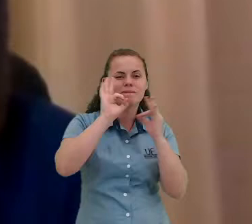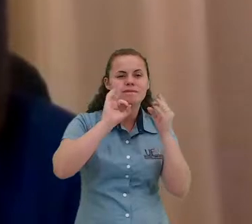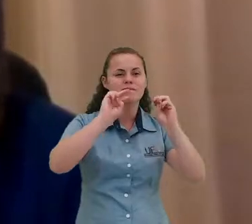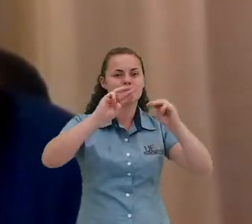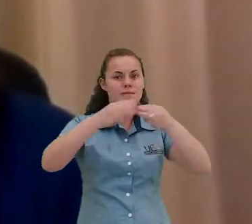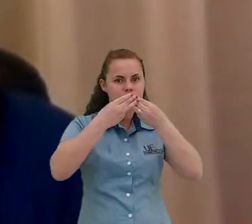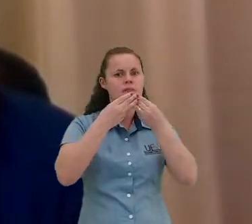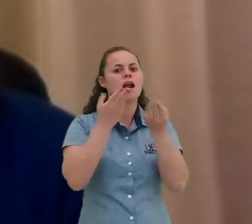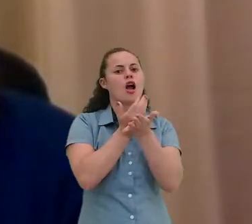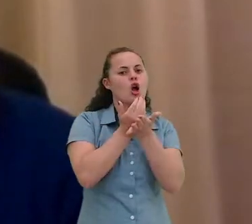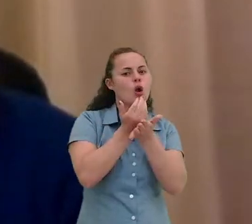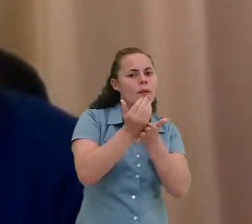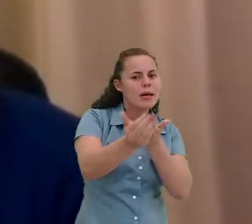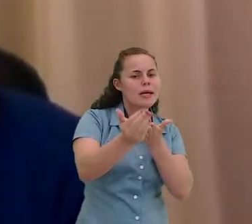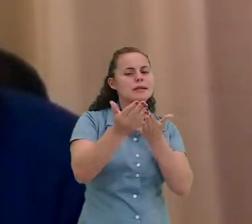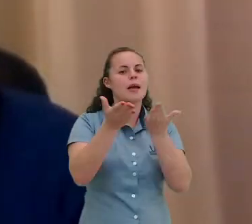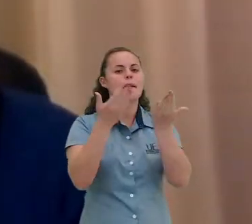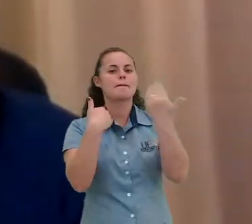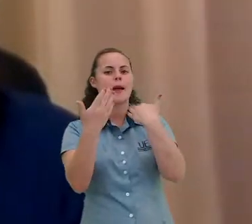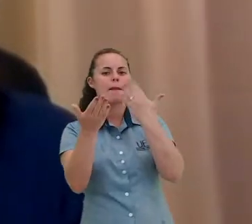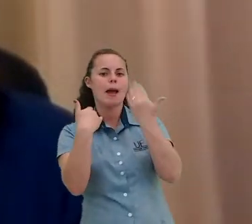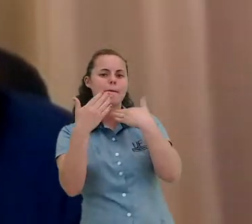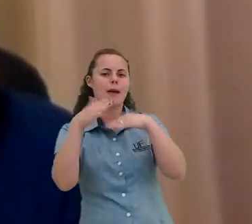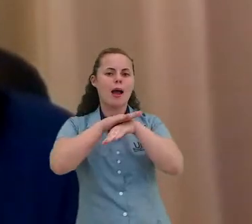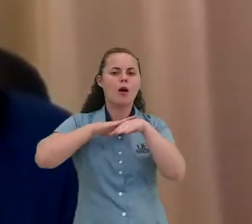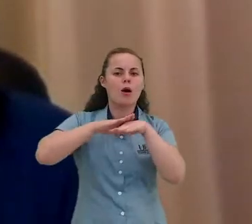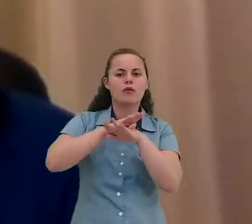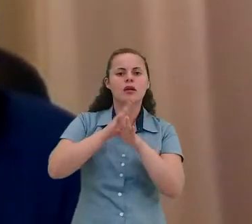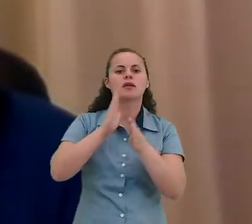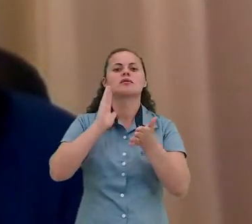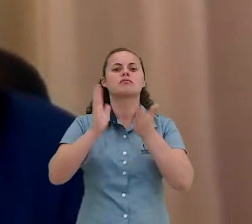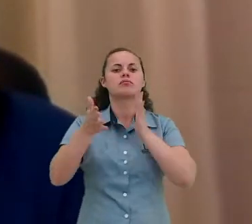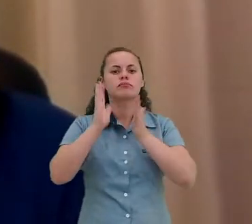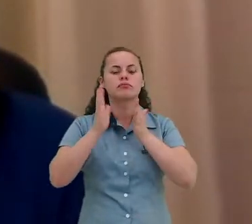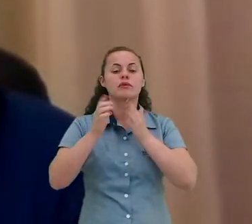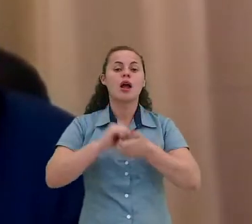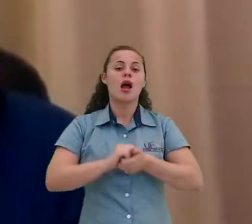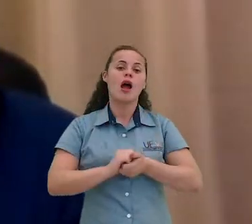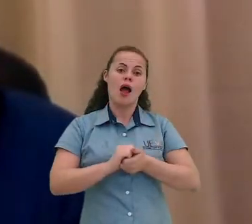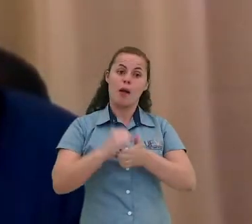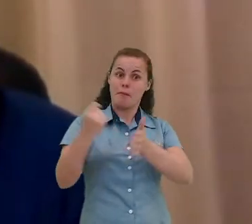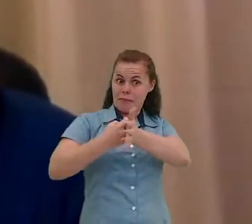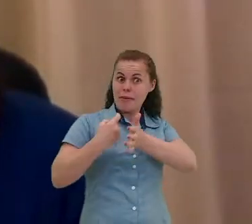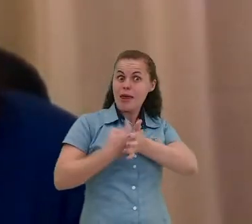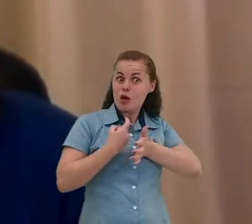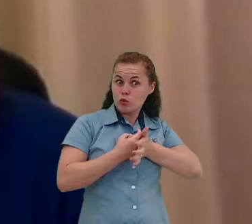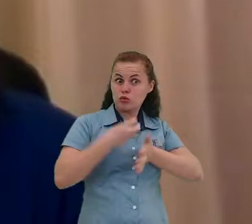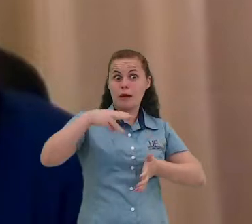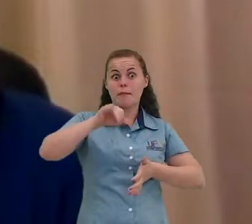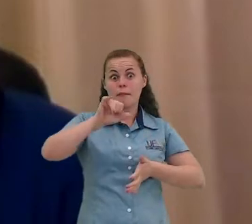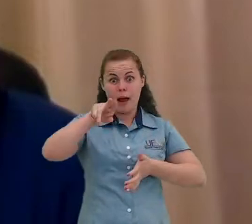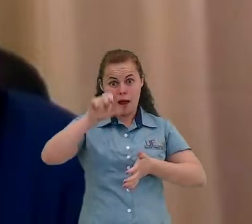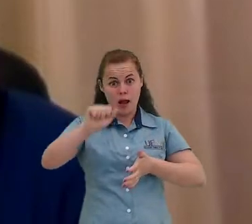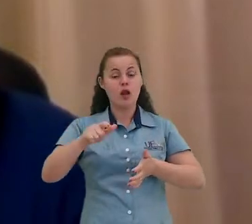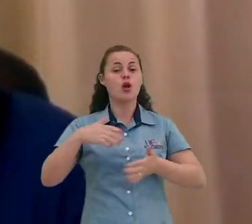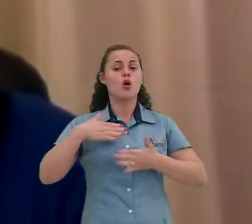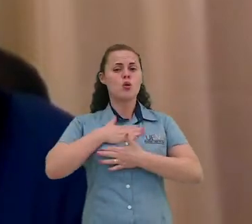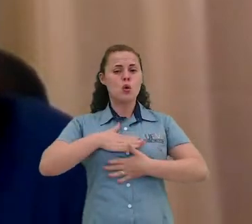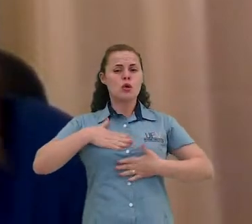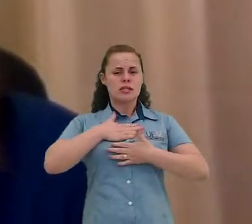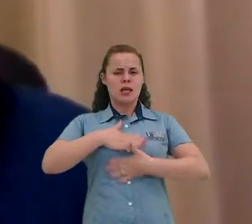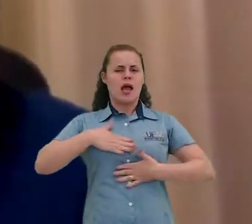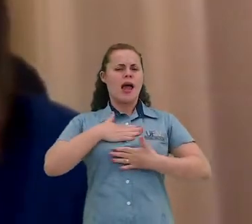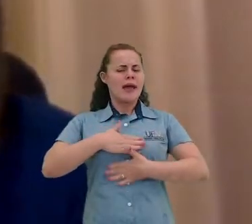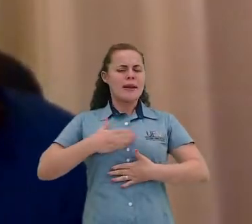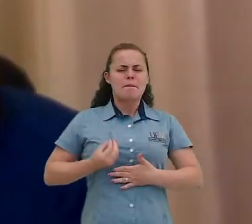pode começar a nossa conversa. Mandem suas perguntas aí para que o Marlon possa passar. Eu gostaria muito de estar presente aí